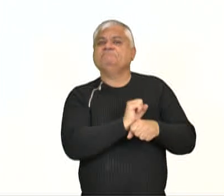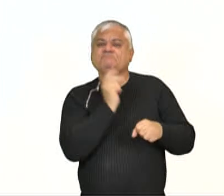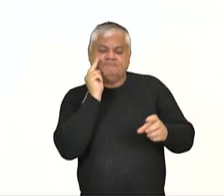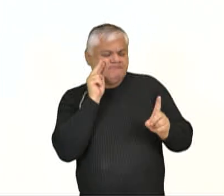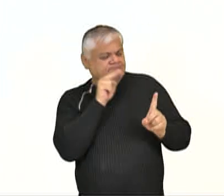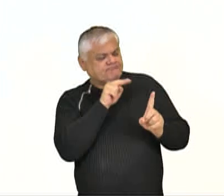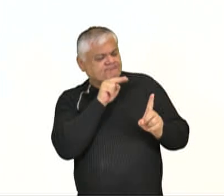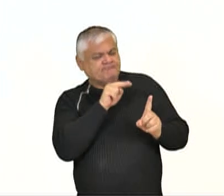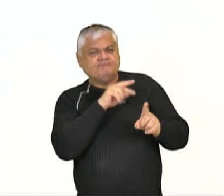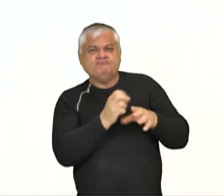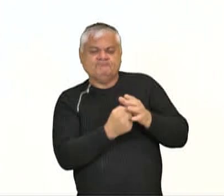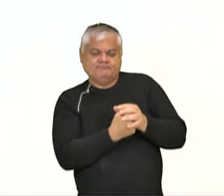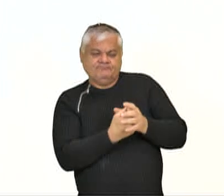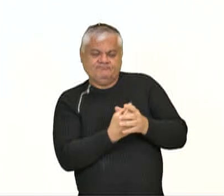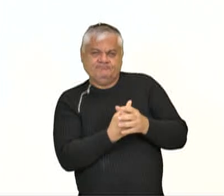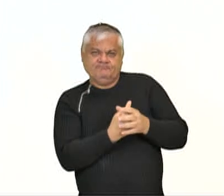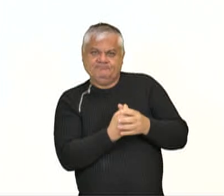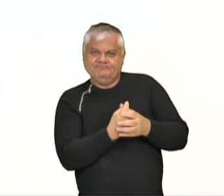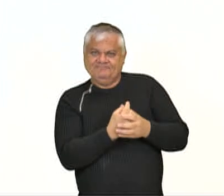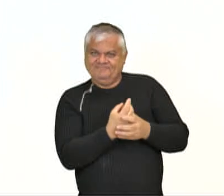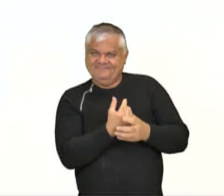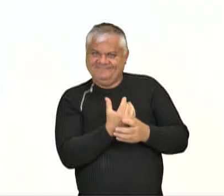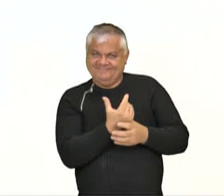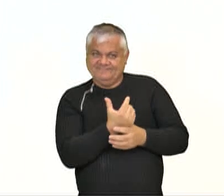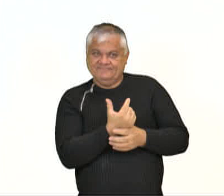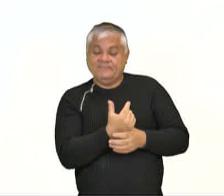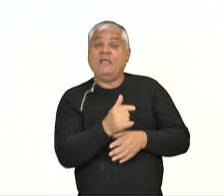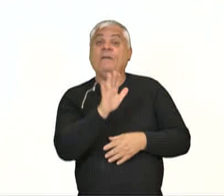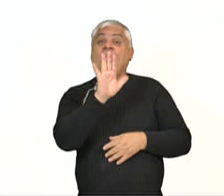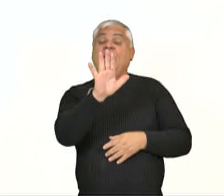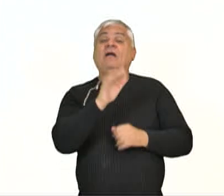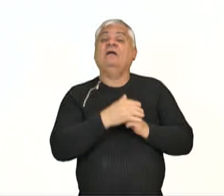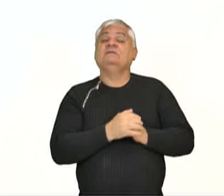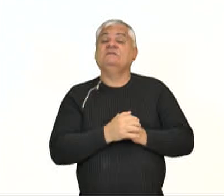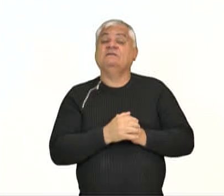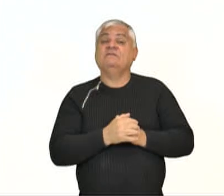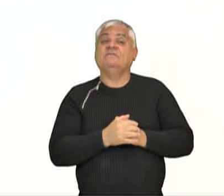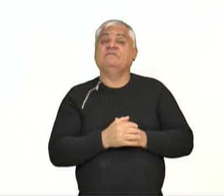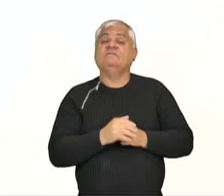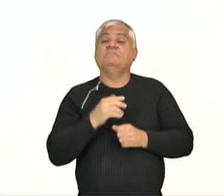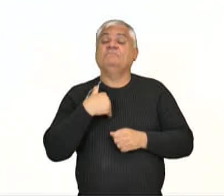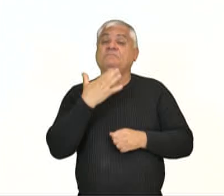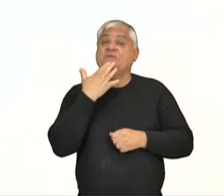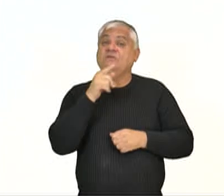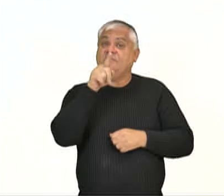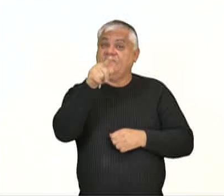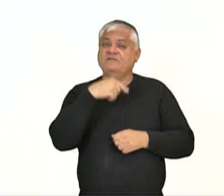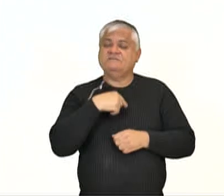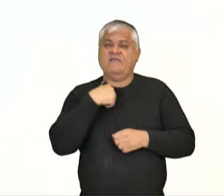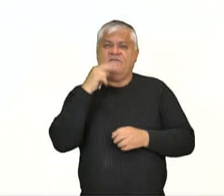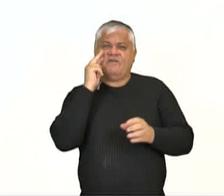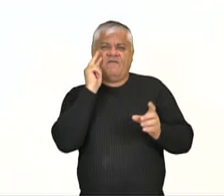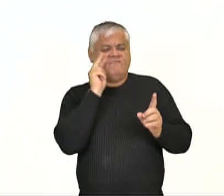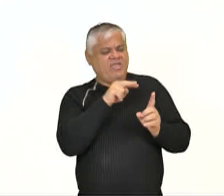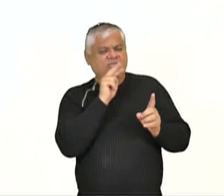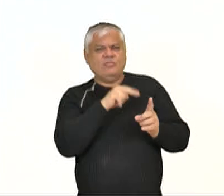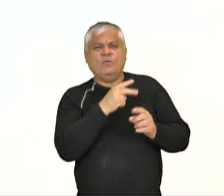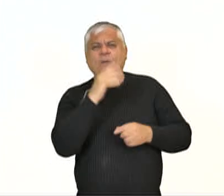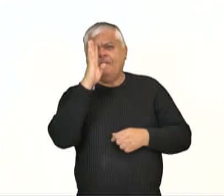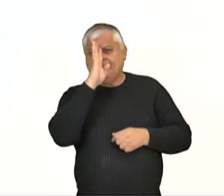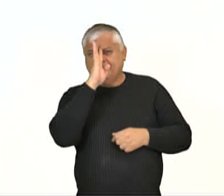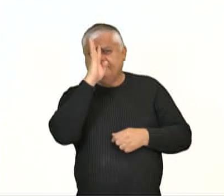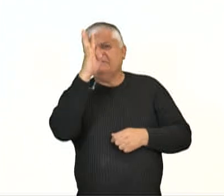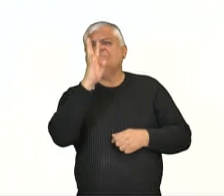planta. Muito bem. Aí, você, pedi para você observar os